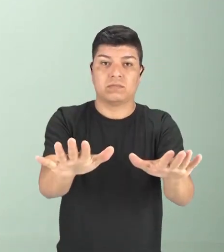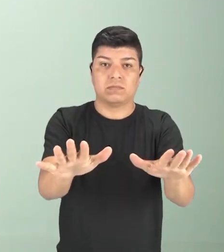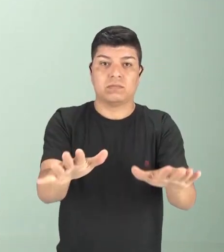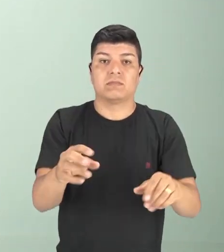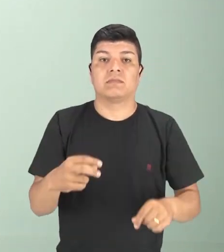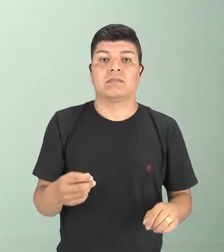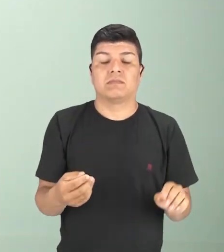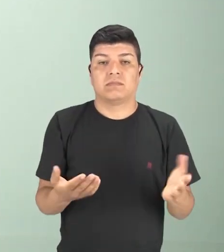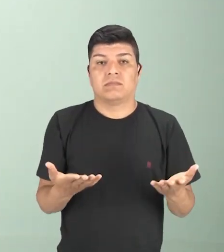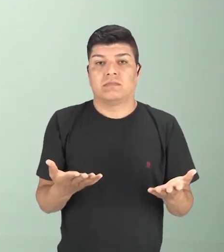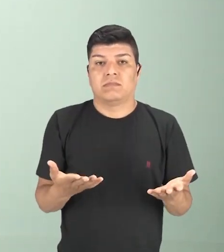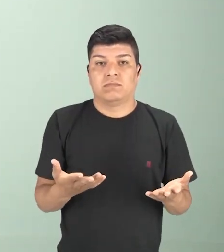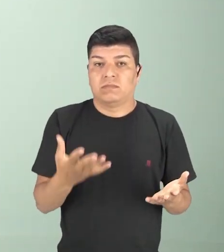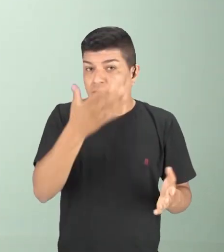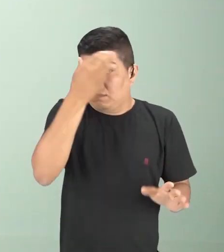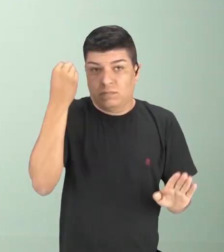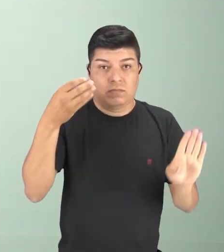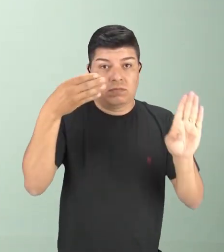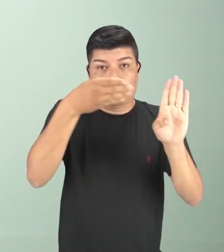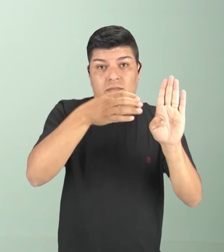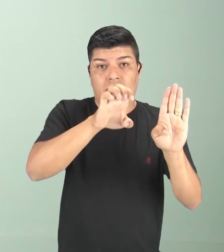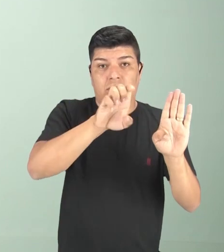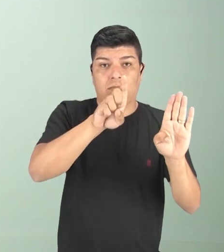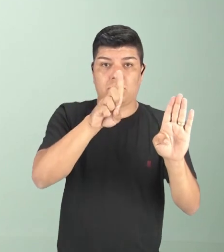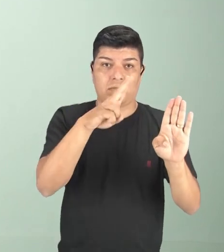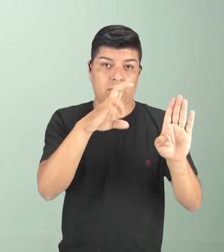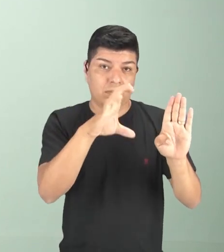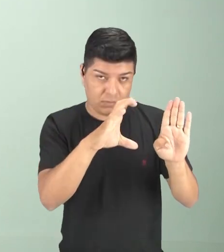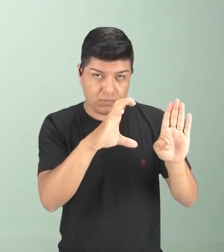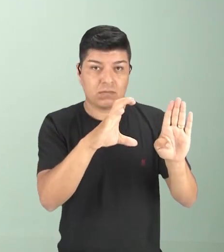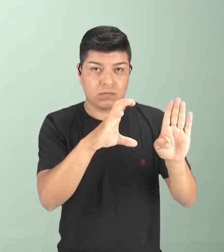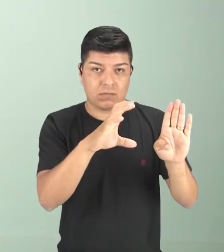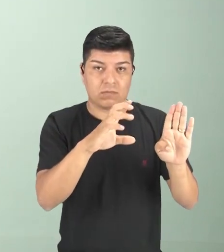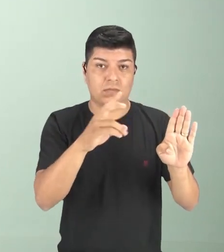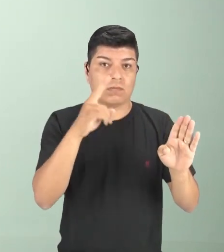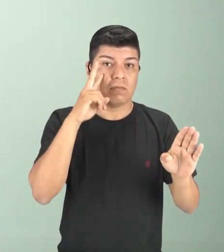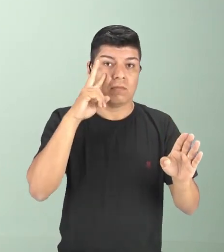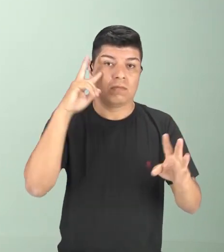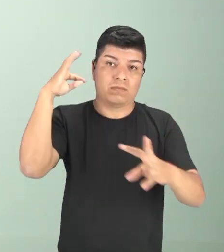não deixe de acessar a plataforma Eduque para